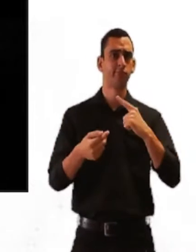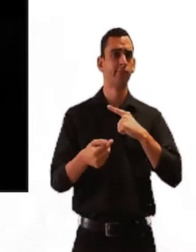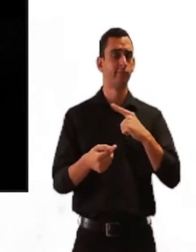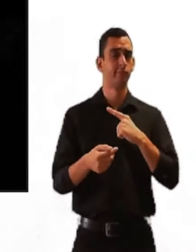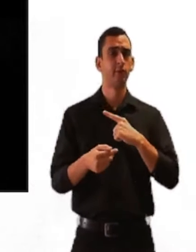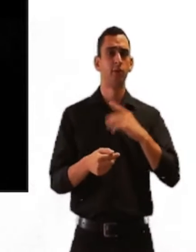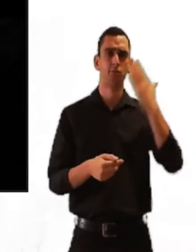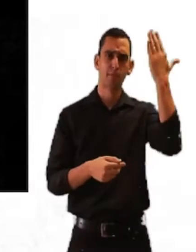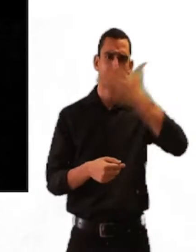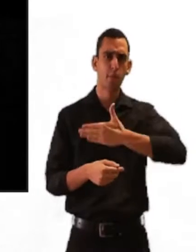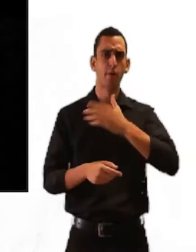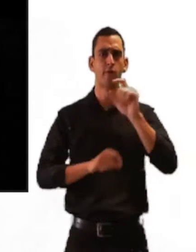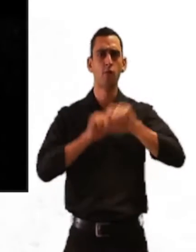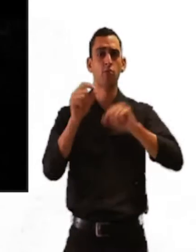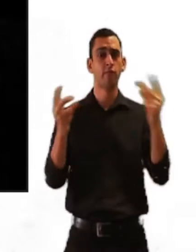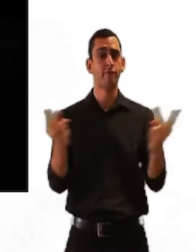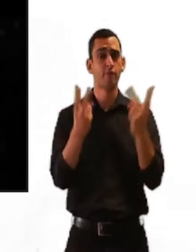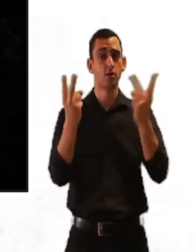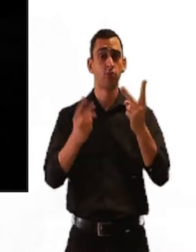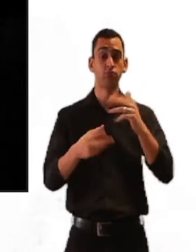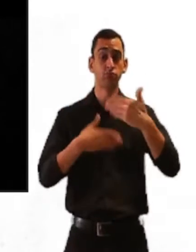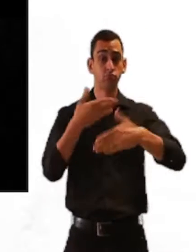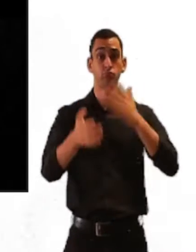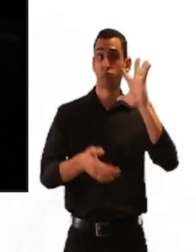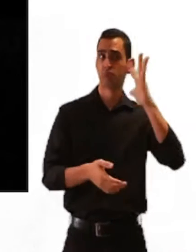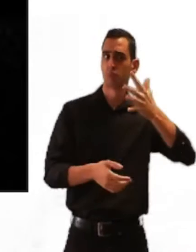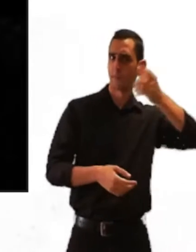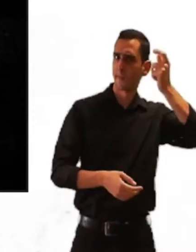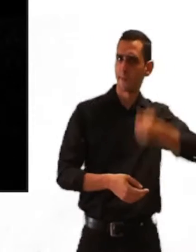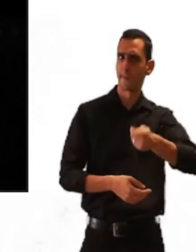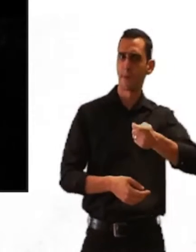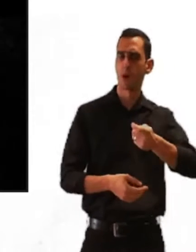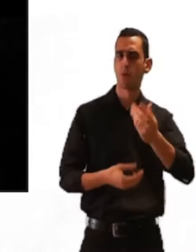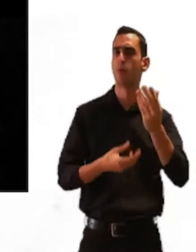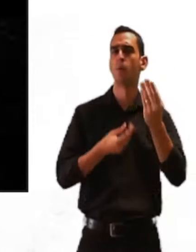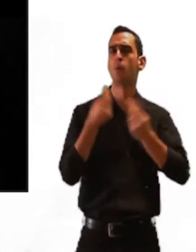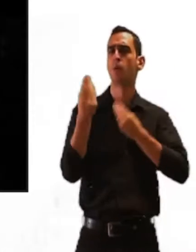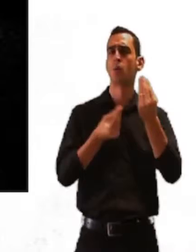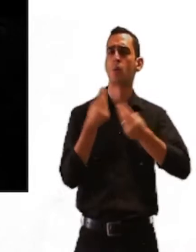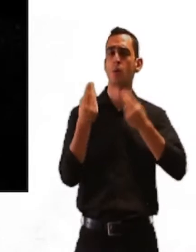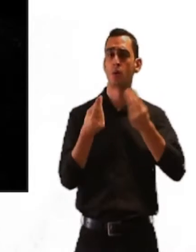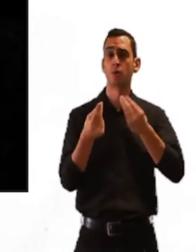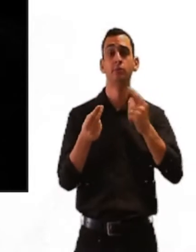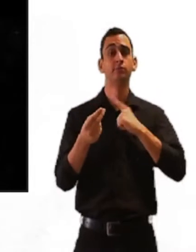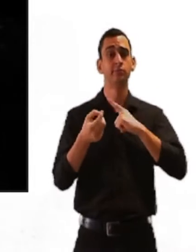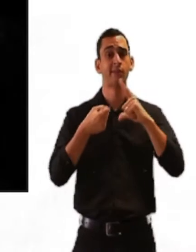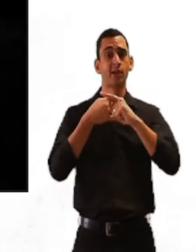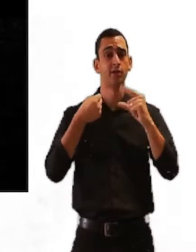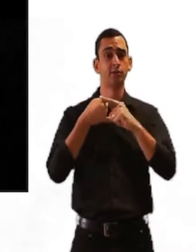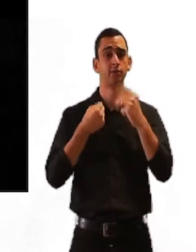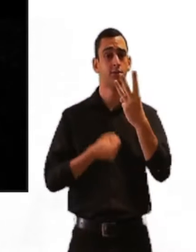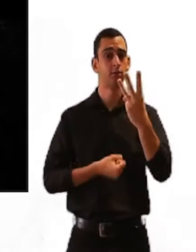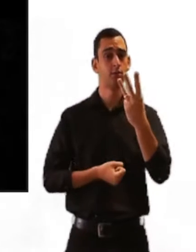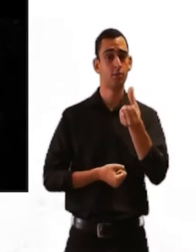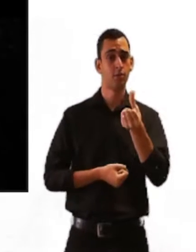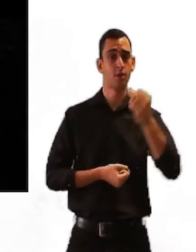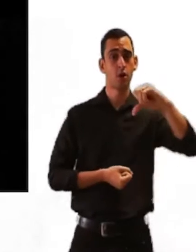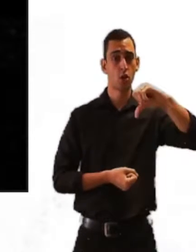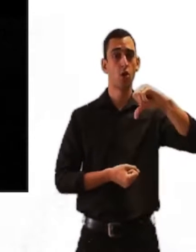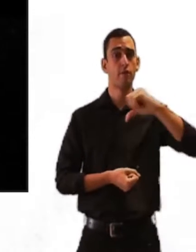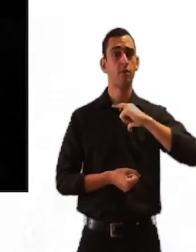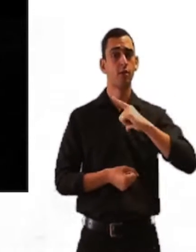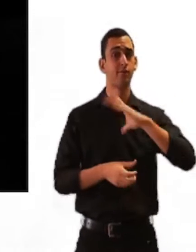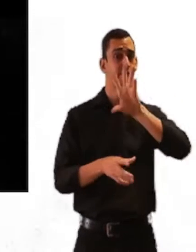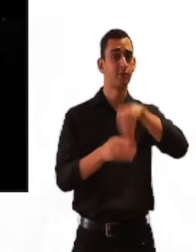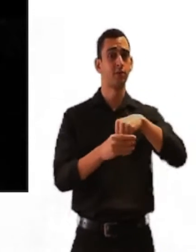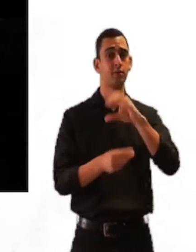da prova, que implica na tomada de uma decisão judicial, prevê especificamente no artigo 369, e essa é uma redação